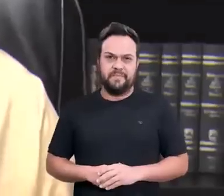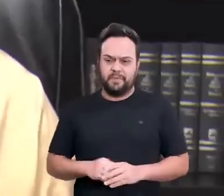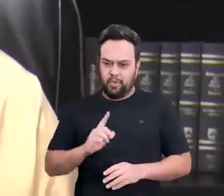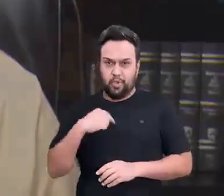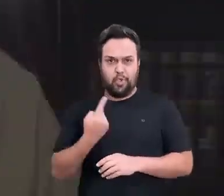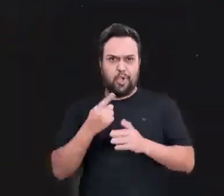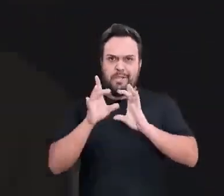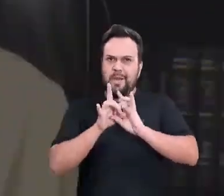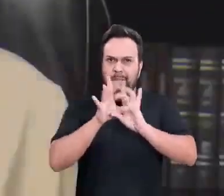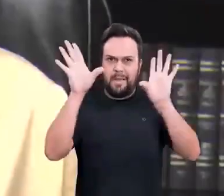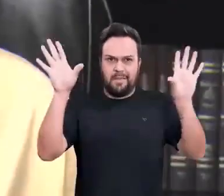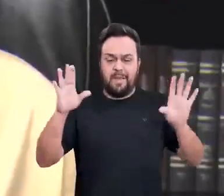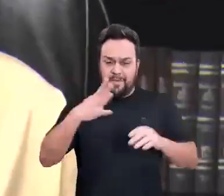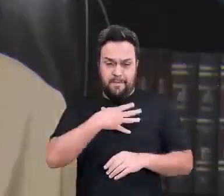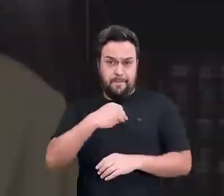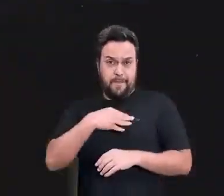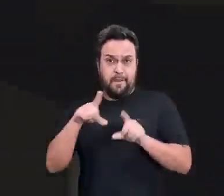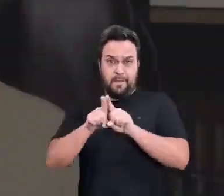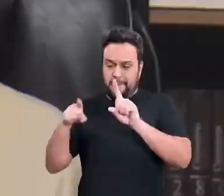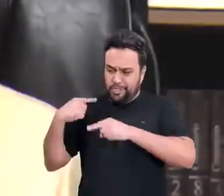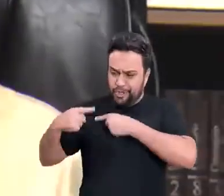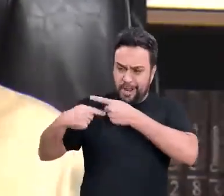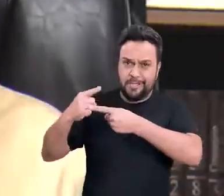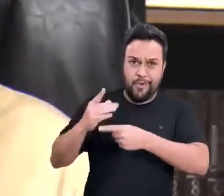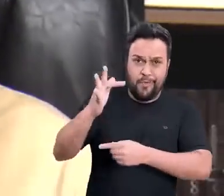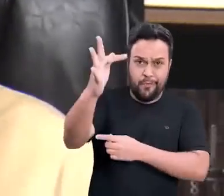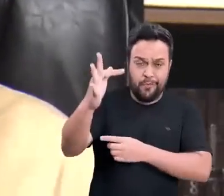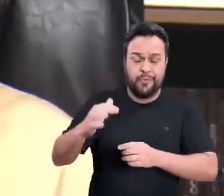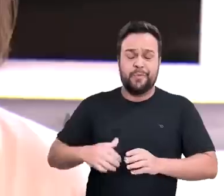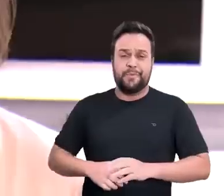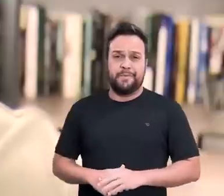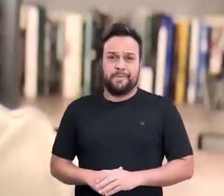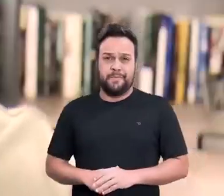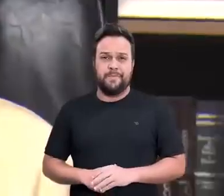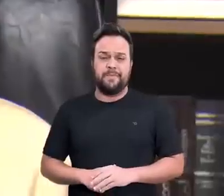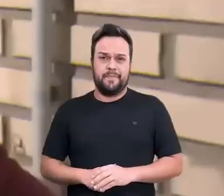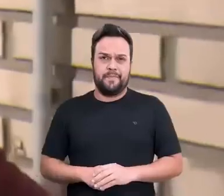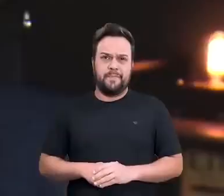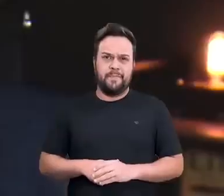pela nossa liberdade, dos nossos filhos, das gerações futuras.